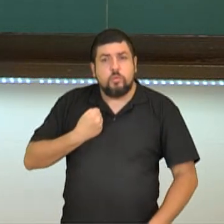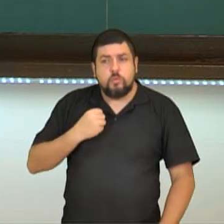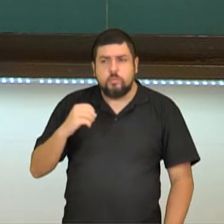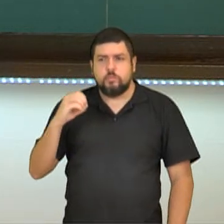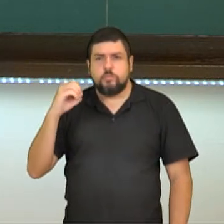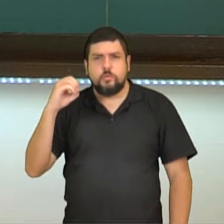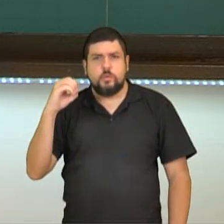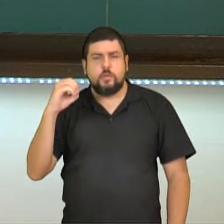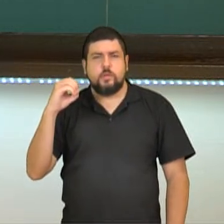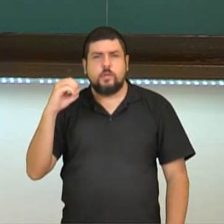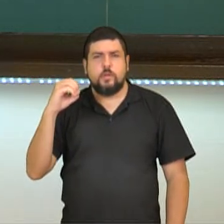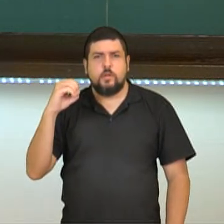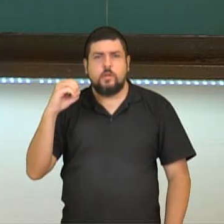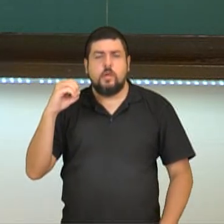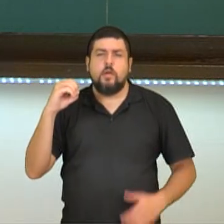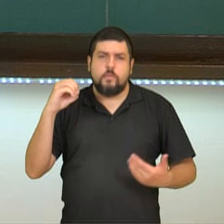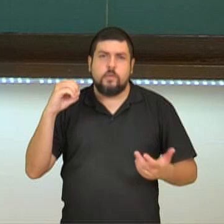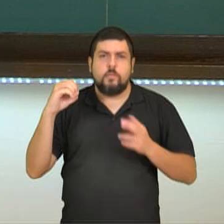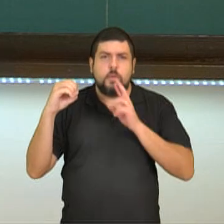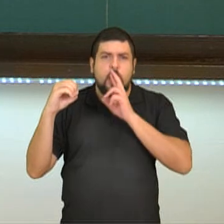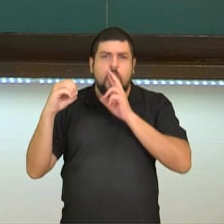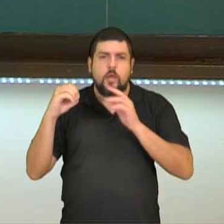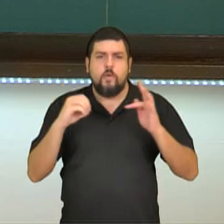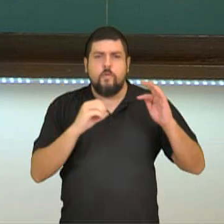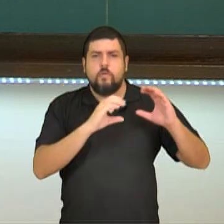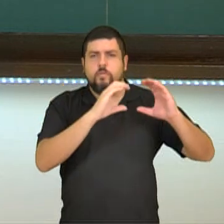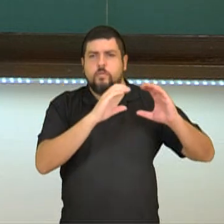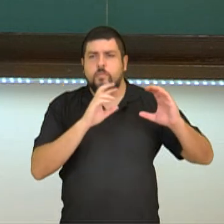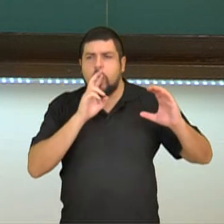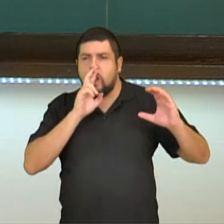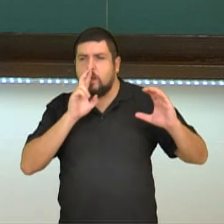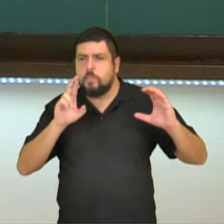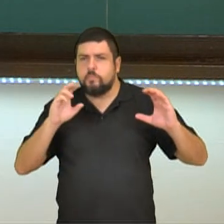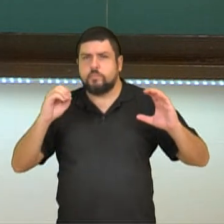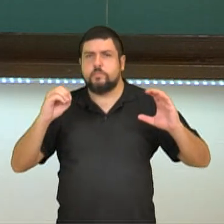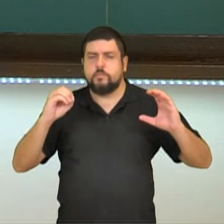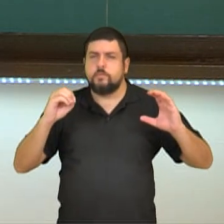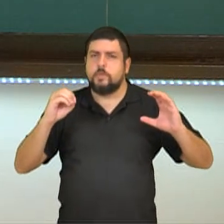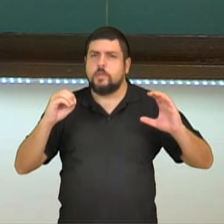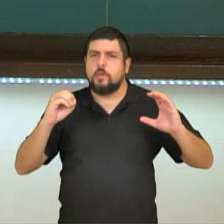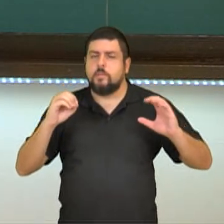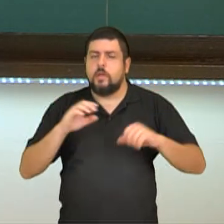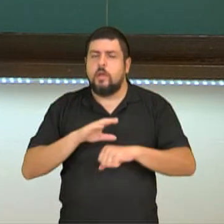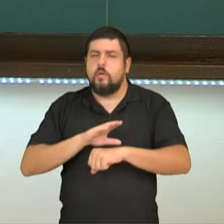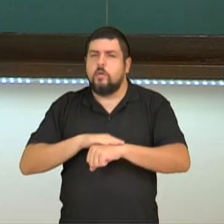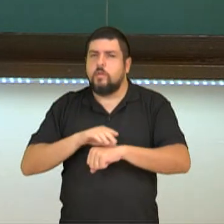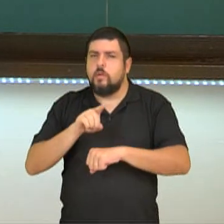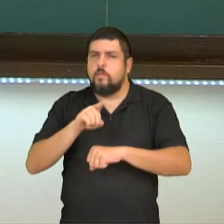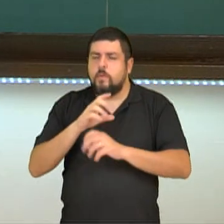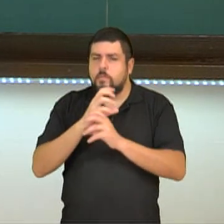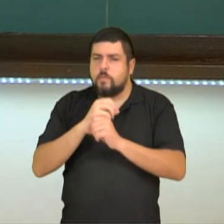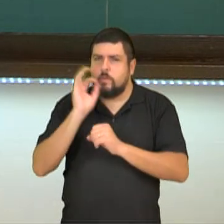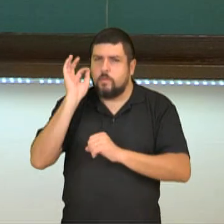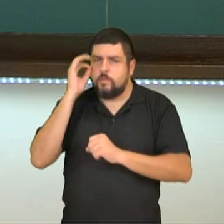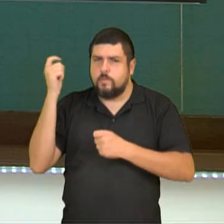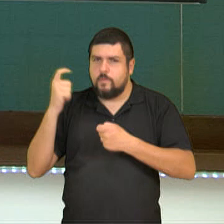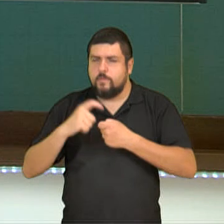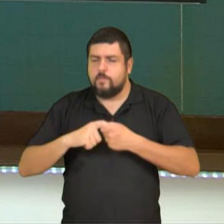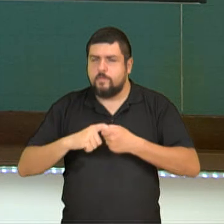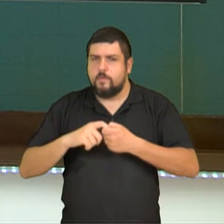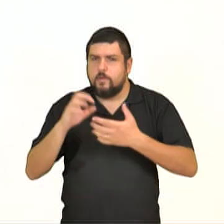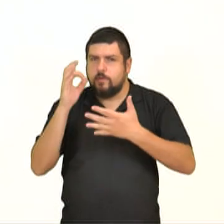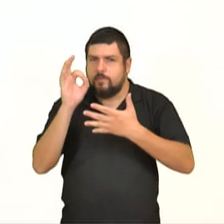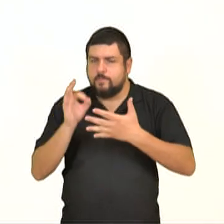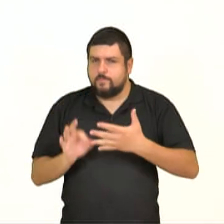quê? O zero, ou a raiz dessa função. Então, ó, já dei uma dica bem bacana aí. Então, vou dar um tempinho para vocês e eu já retomo aqui para